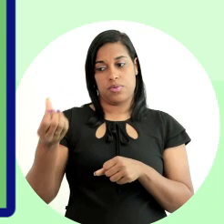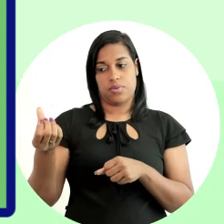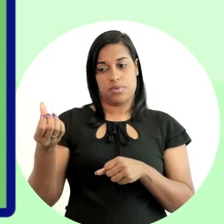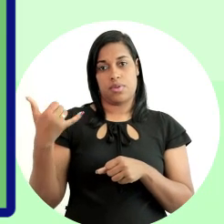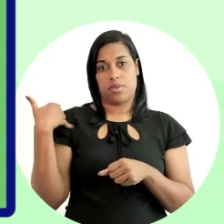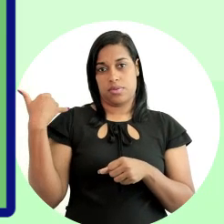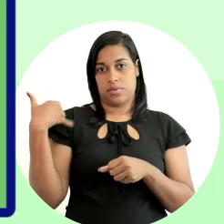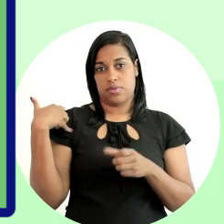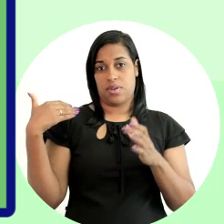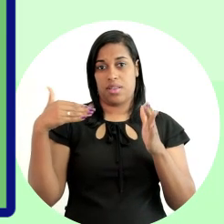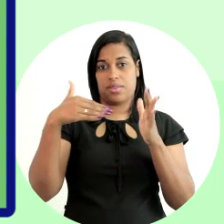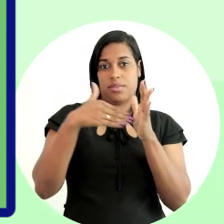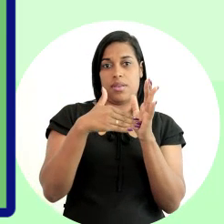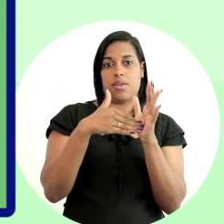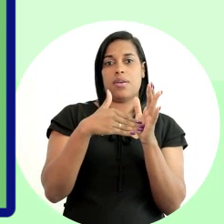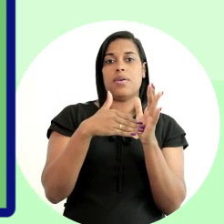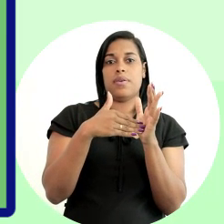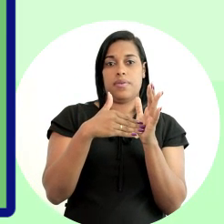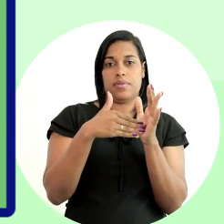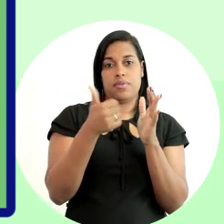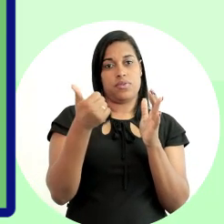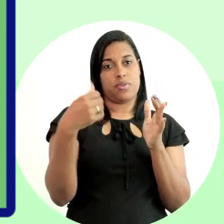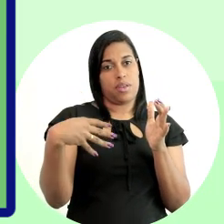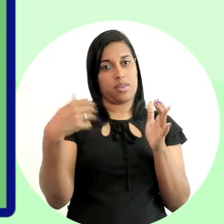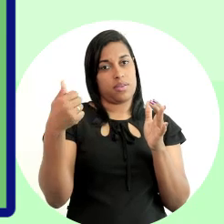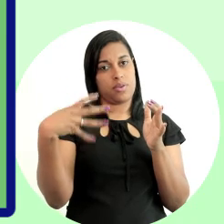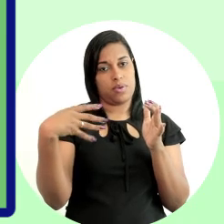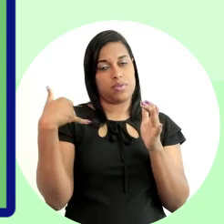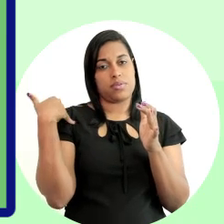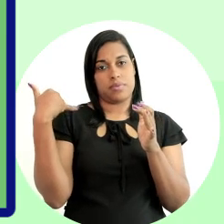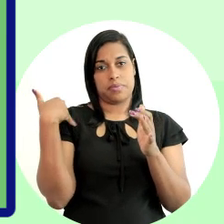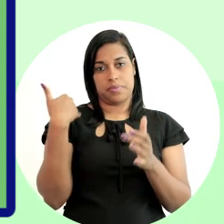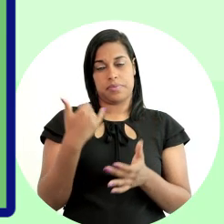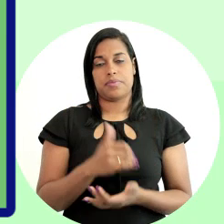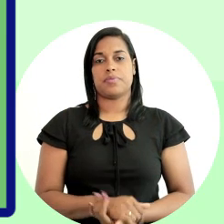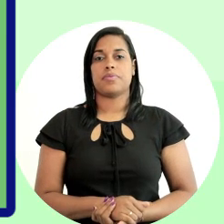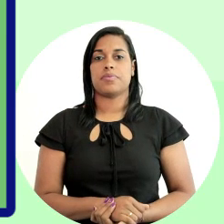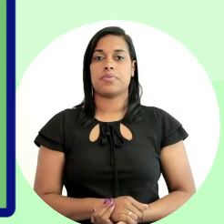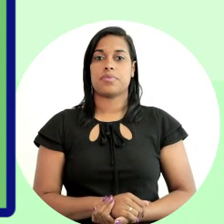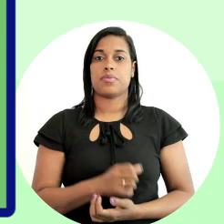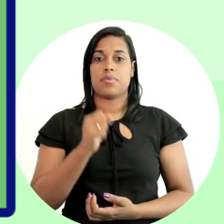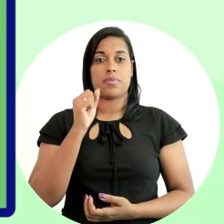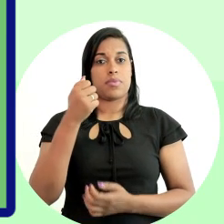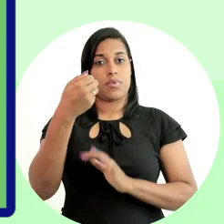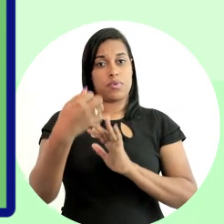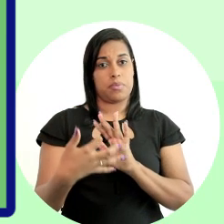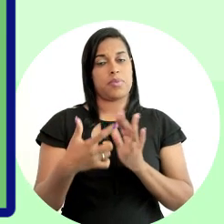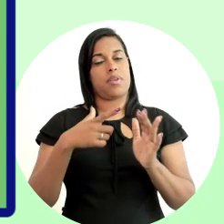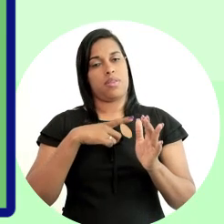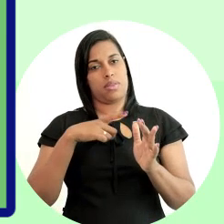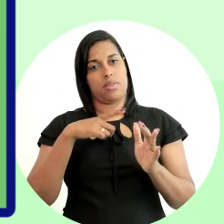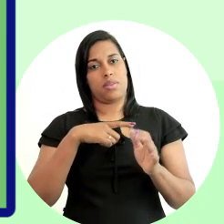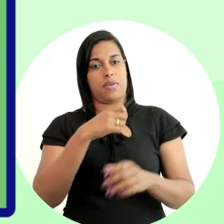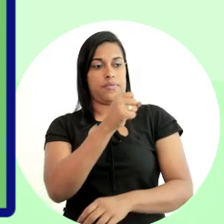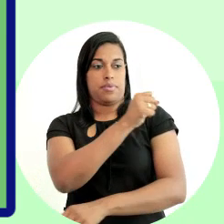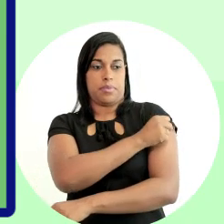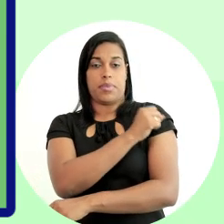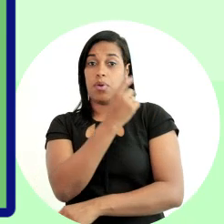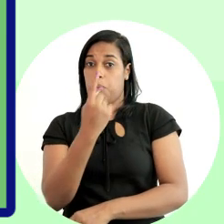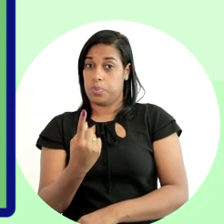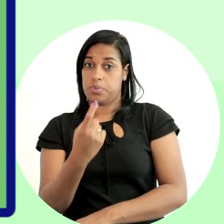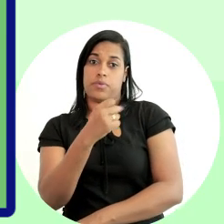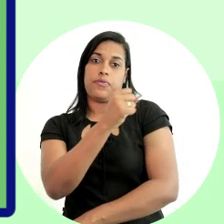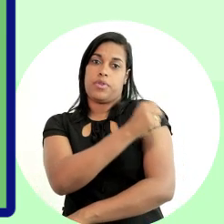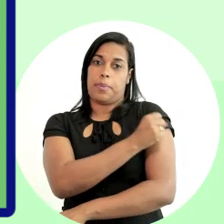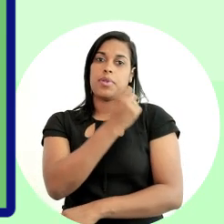dos 6 anos até os 14 anos. Podemos dizer que existe o ensino fundamental 1